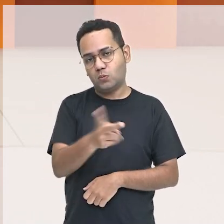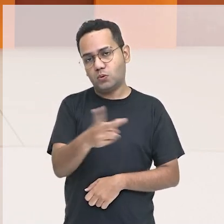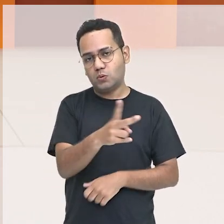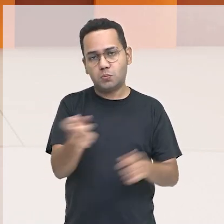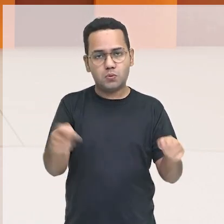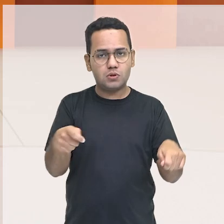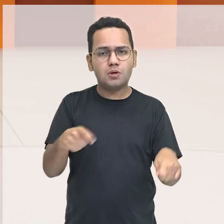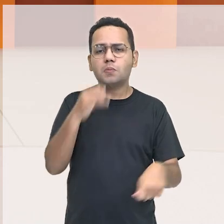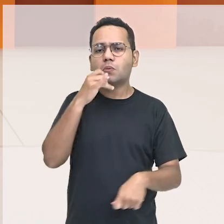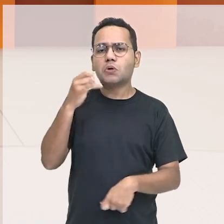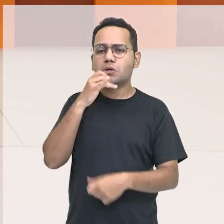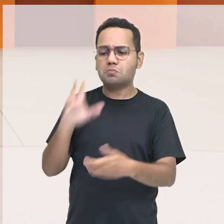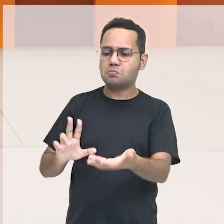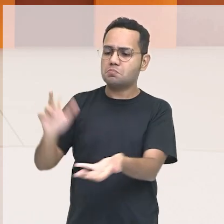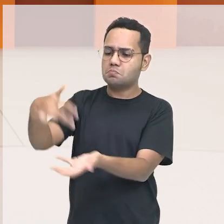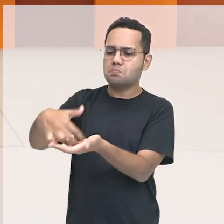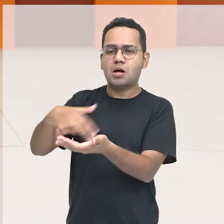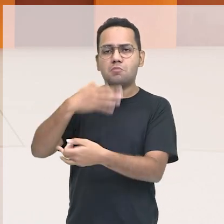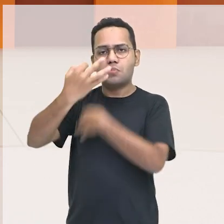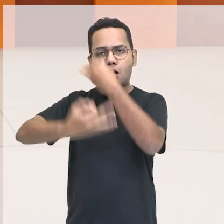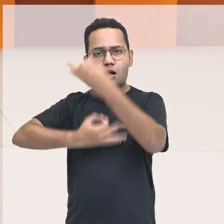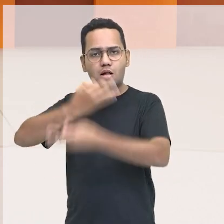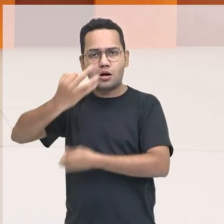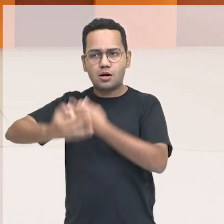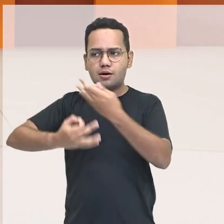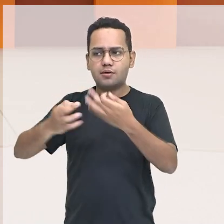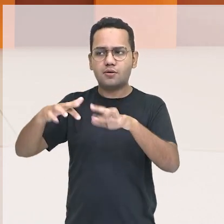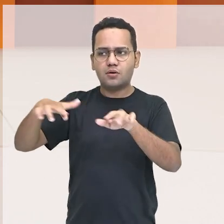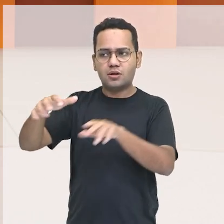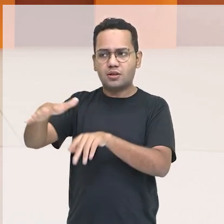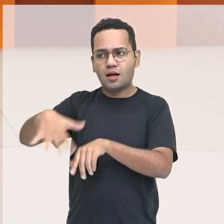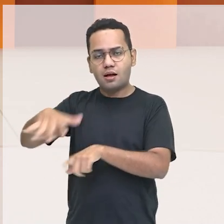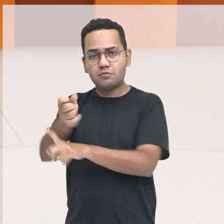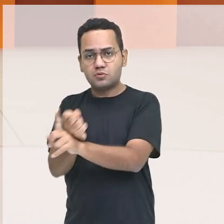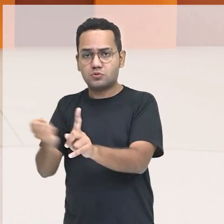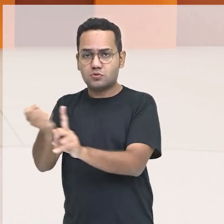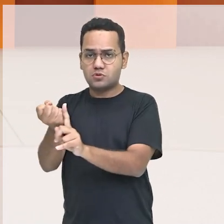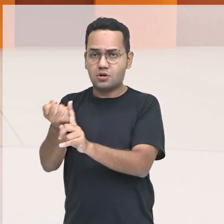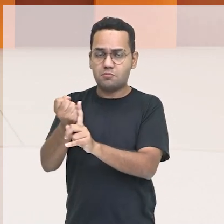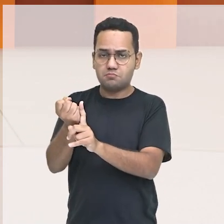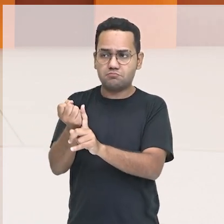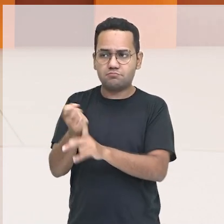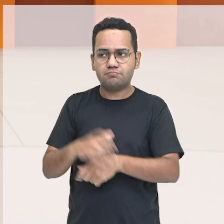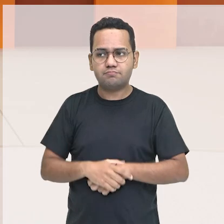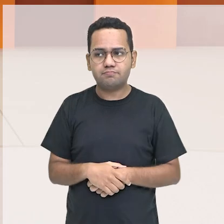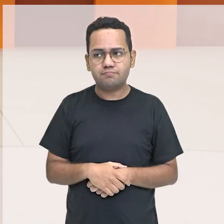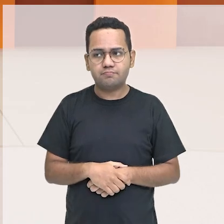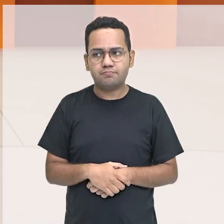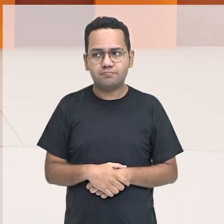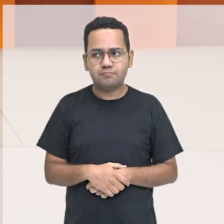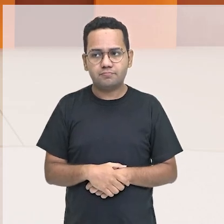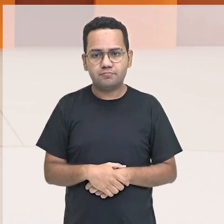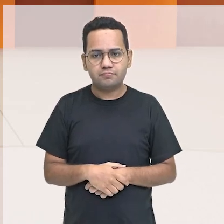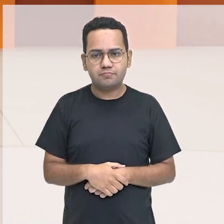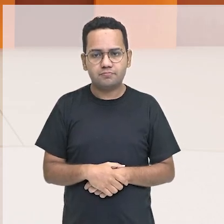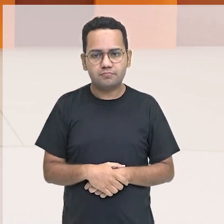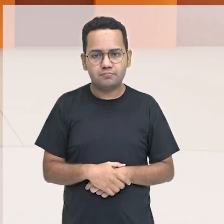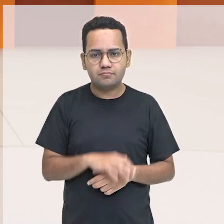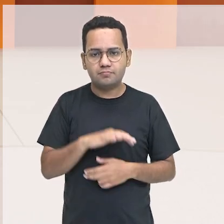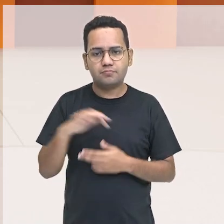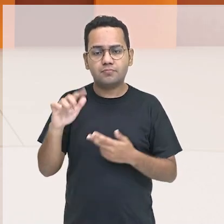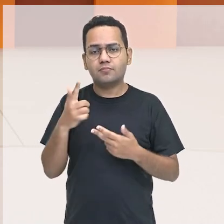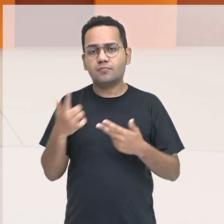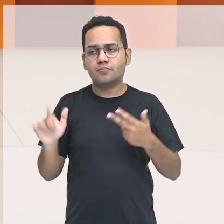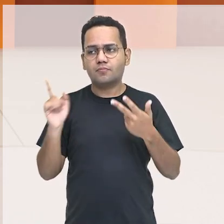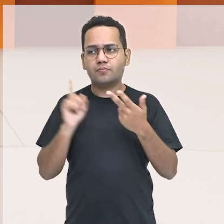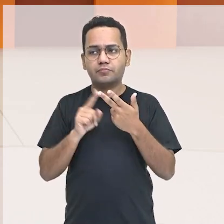indivíduo crítico e ativo na sociedade, né? Mas é a questão do controle social. O Estado é um